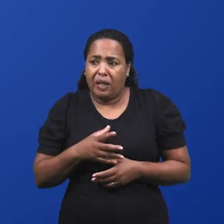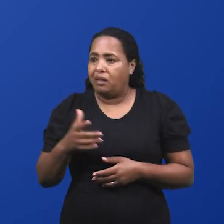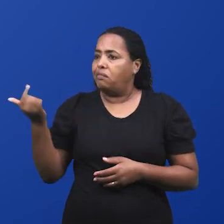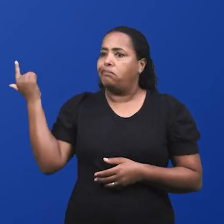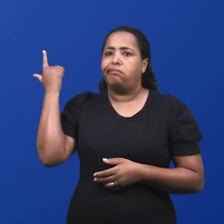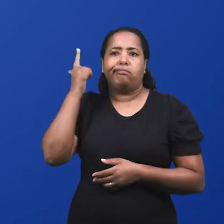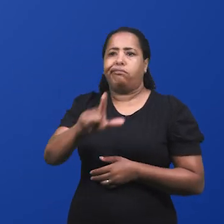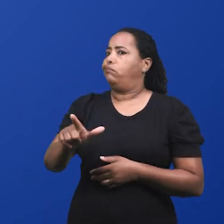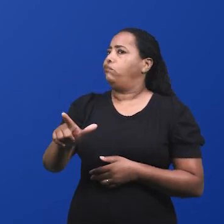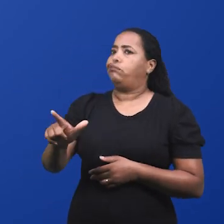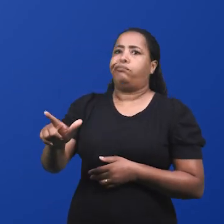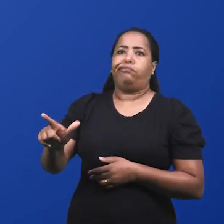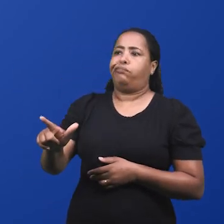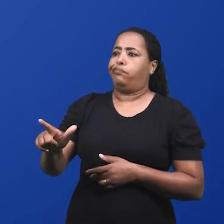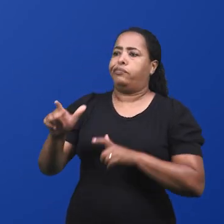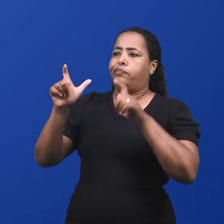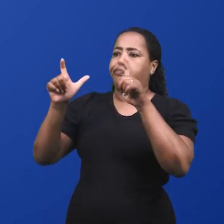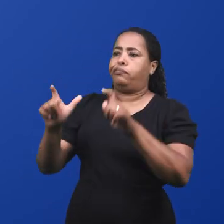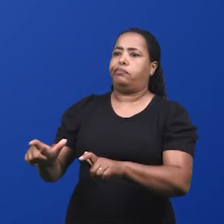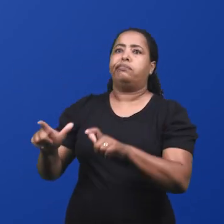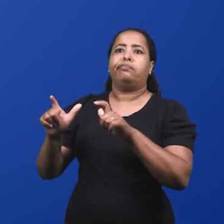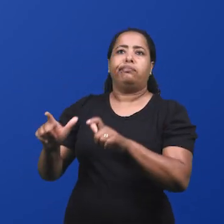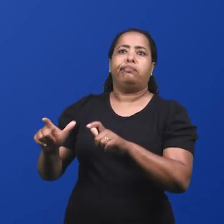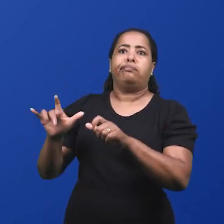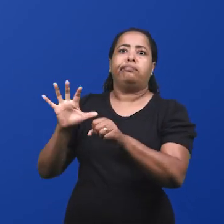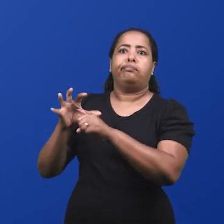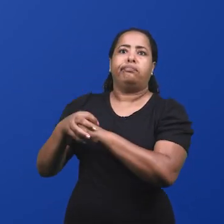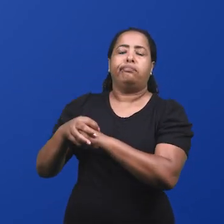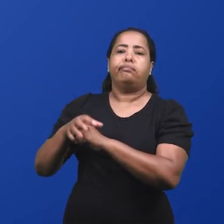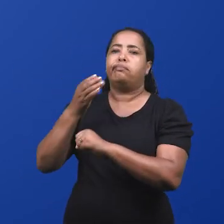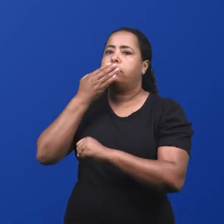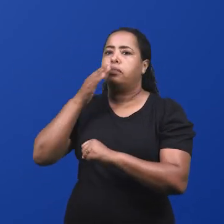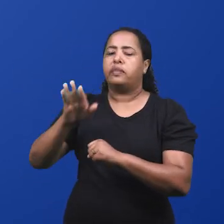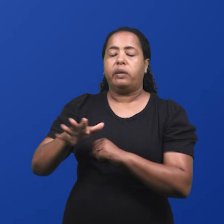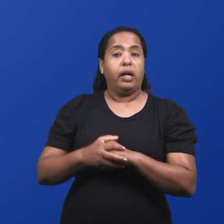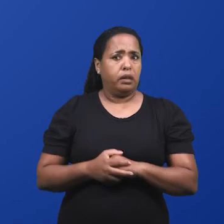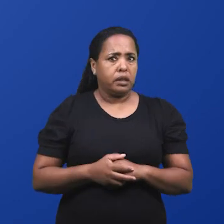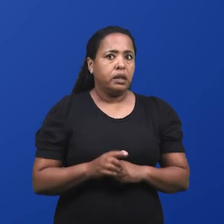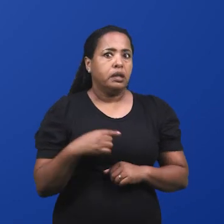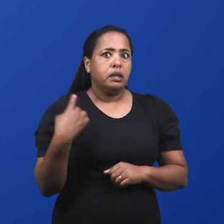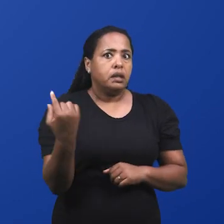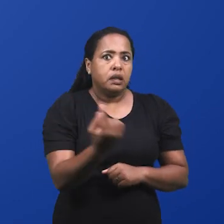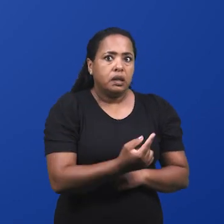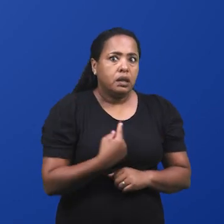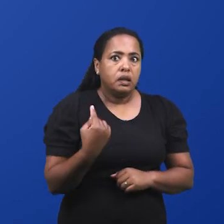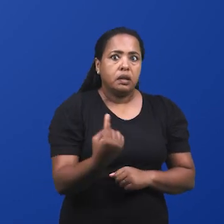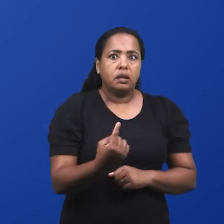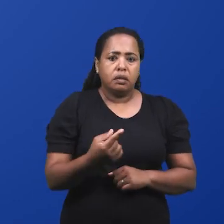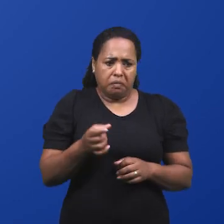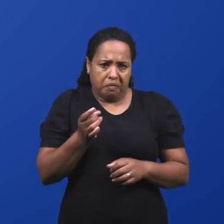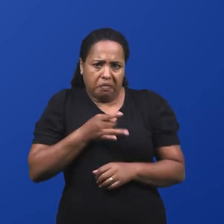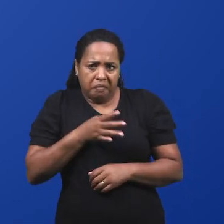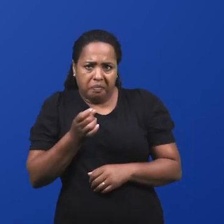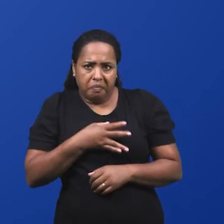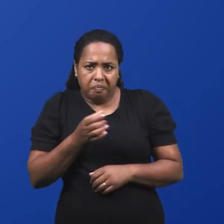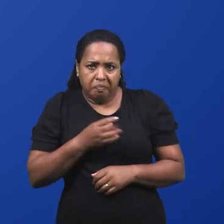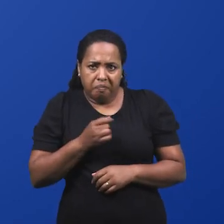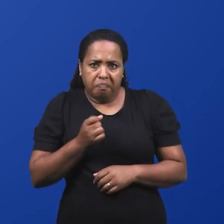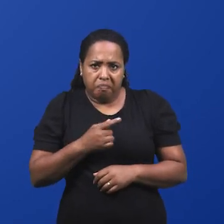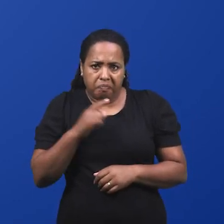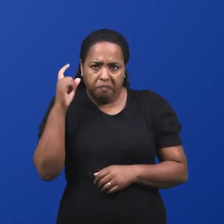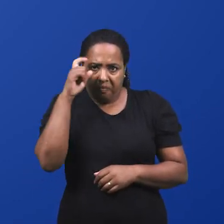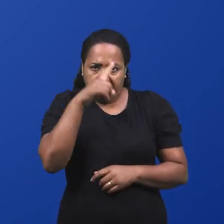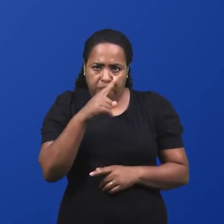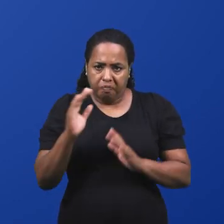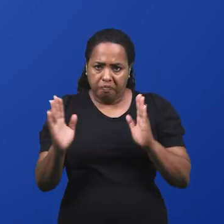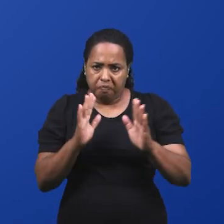não herdariam a terra prometida. Da mesma forma, a igreja não pode temer as lutas e dificuldades dessa última